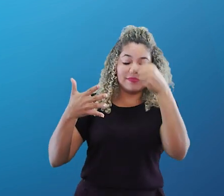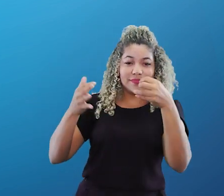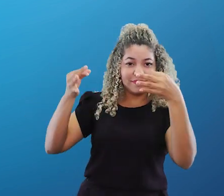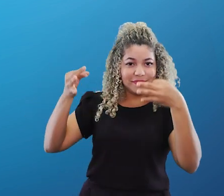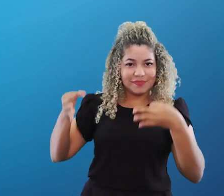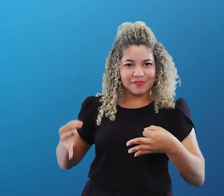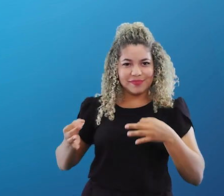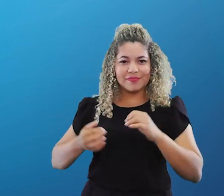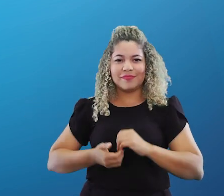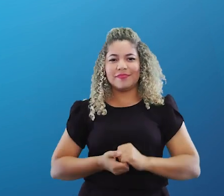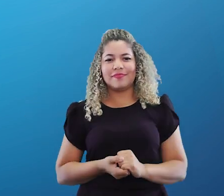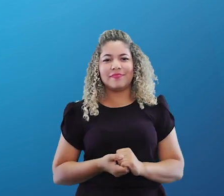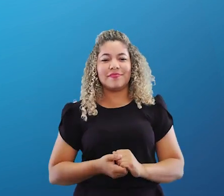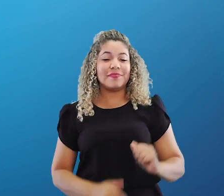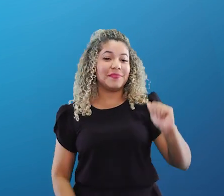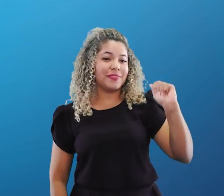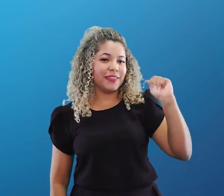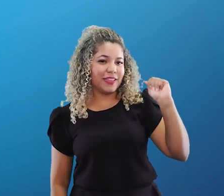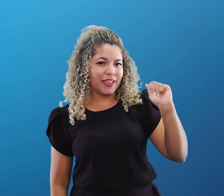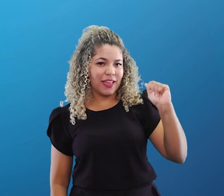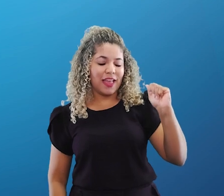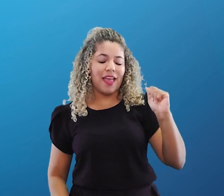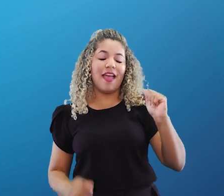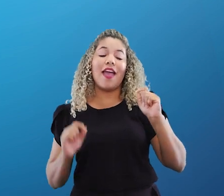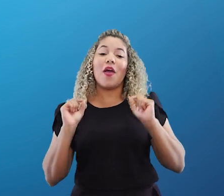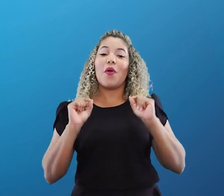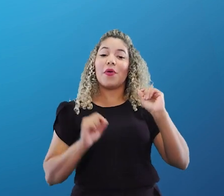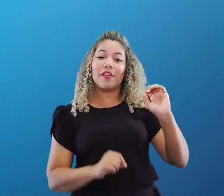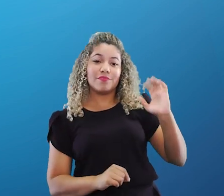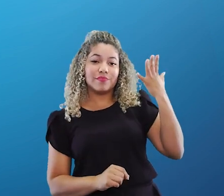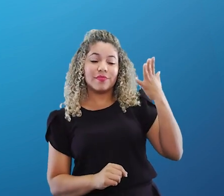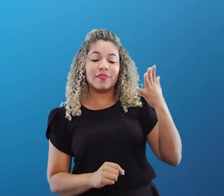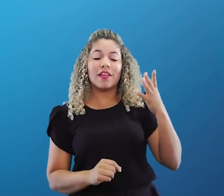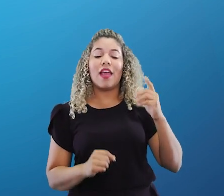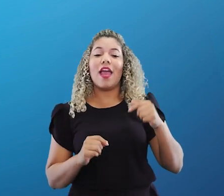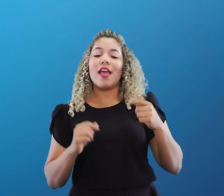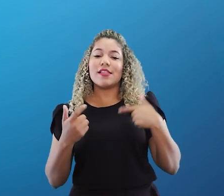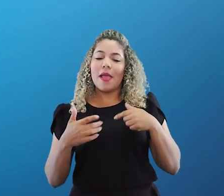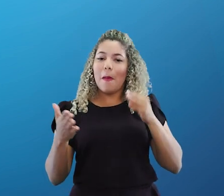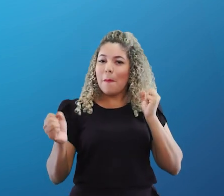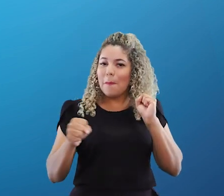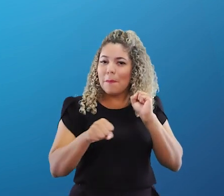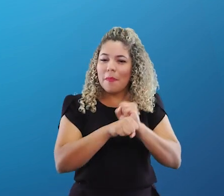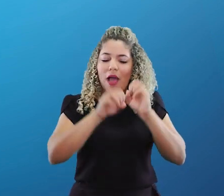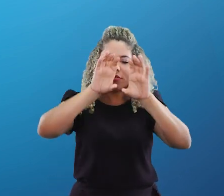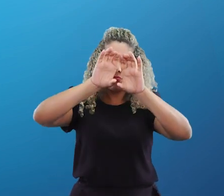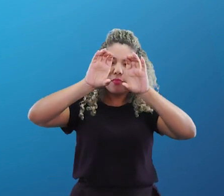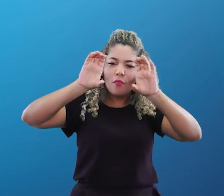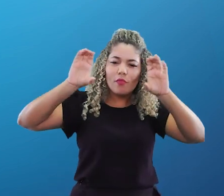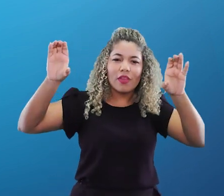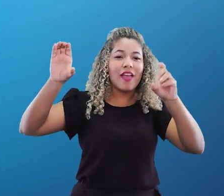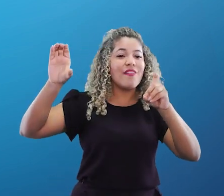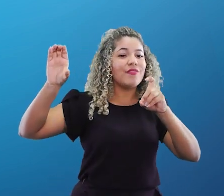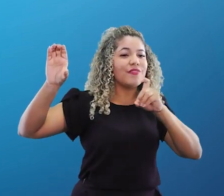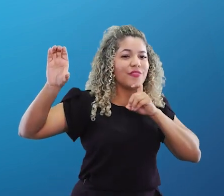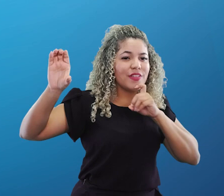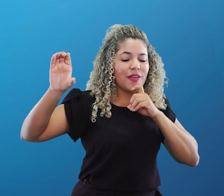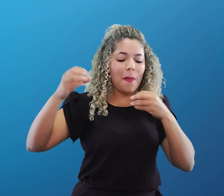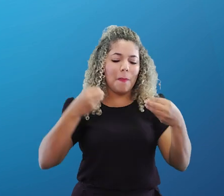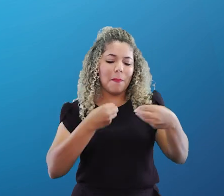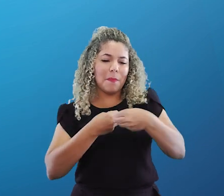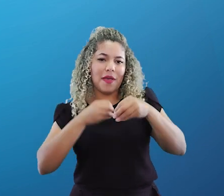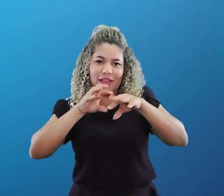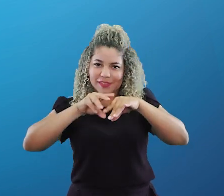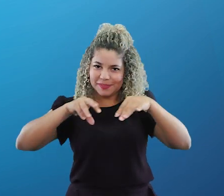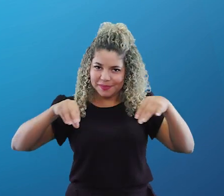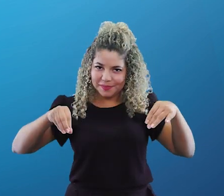correta? Letra A. A inversão térmica ocorre quando há uma retenção na camada mais fria do ar próxima ao